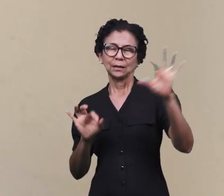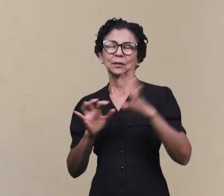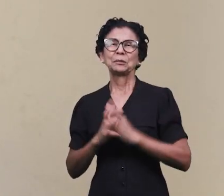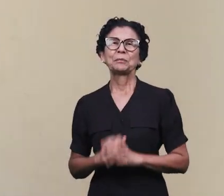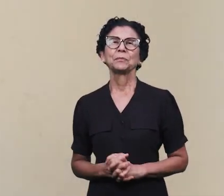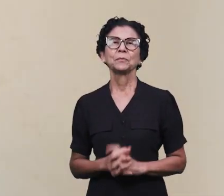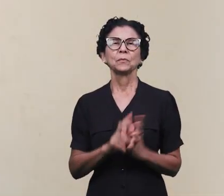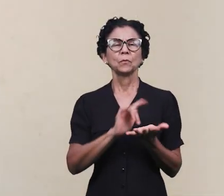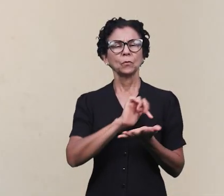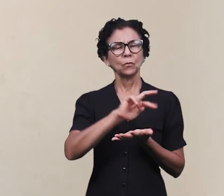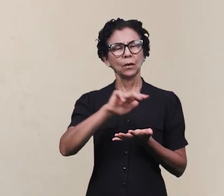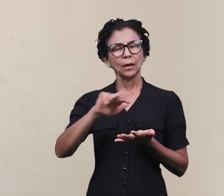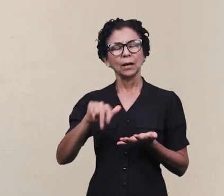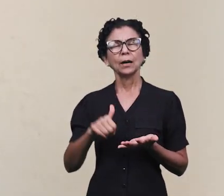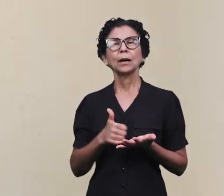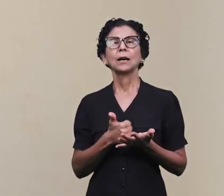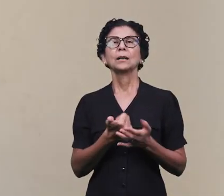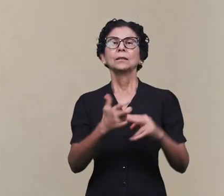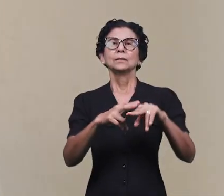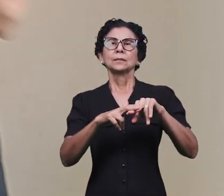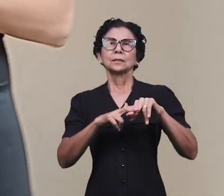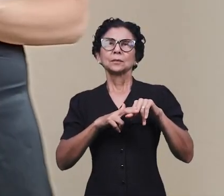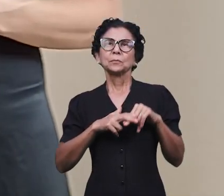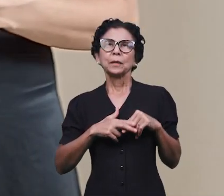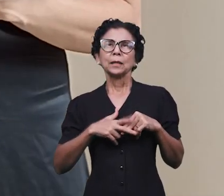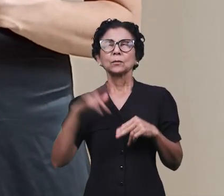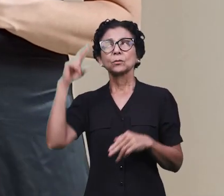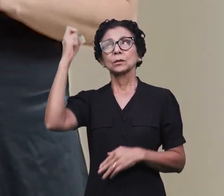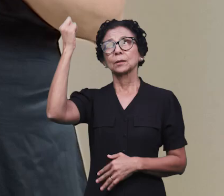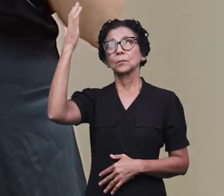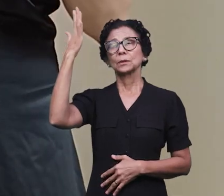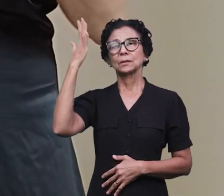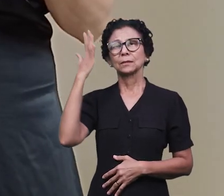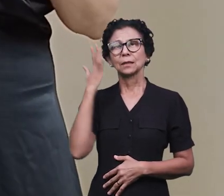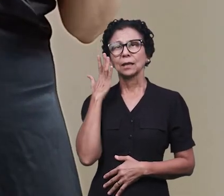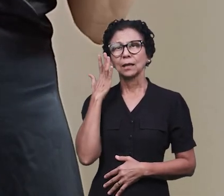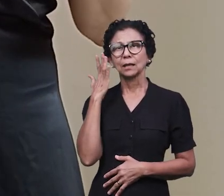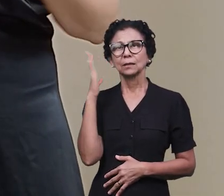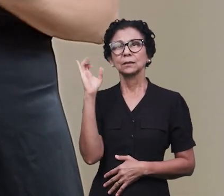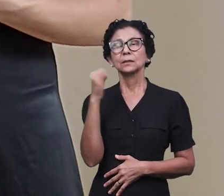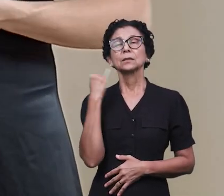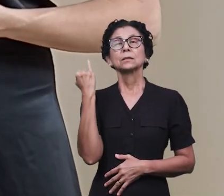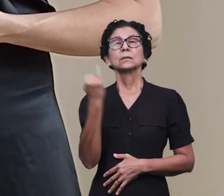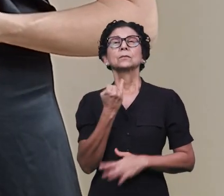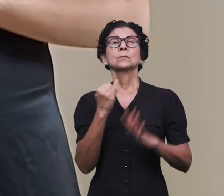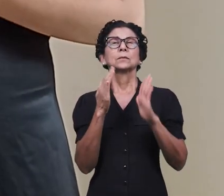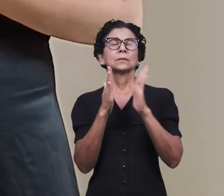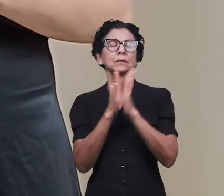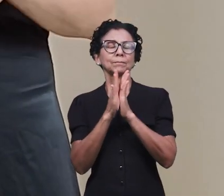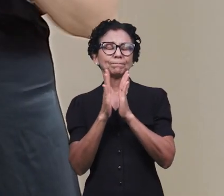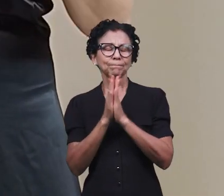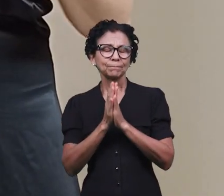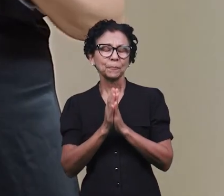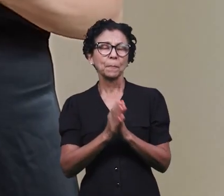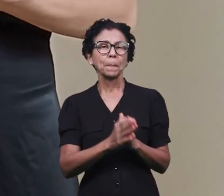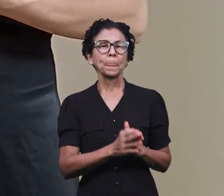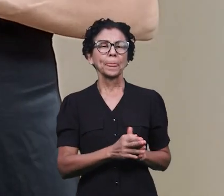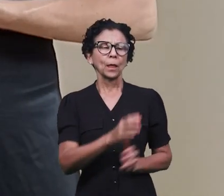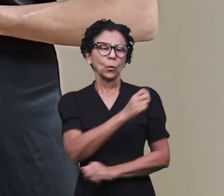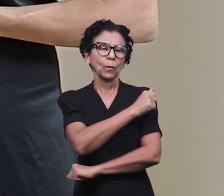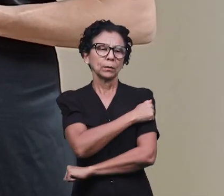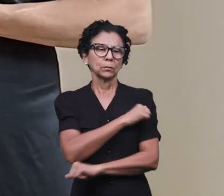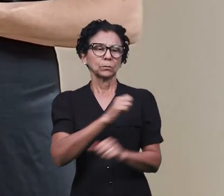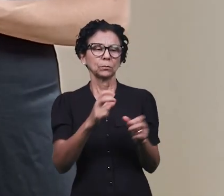são muitos recursos que o Senhor tem nos dado. É muito importante a oração, né?